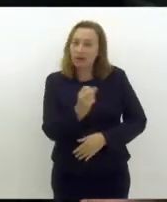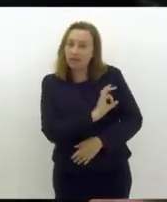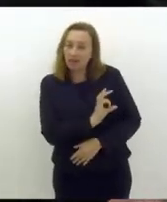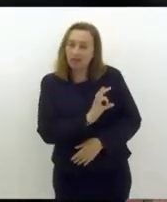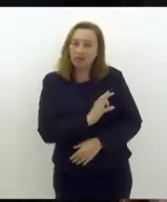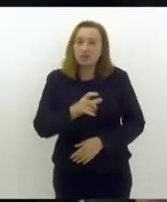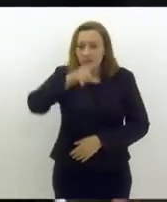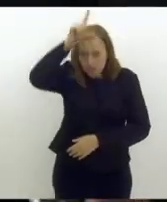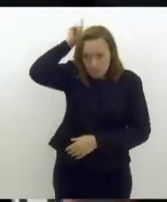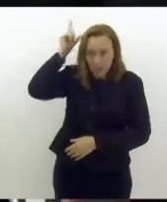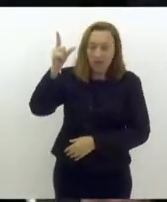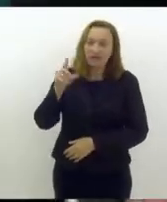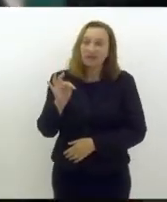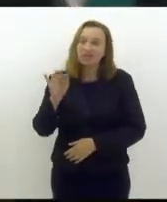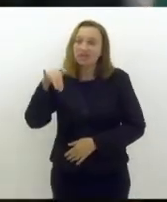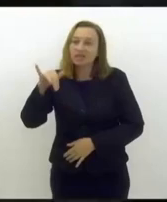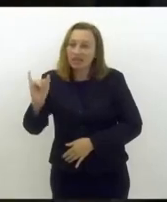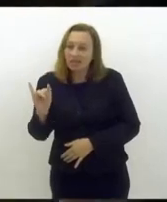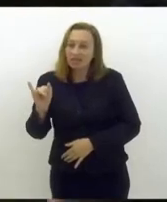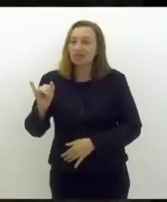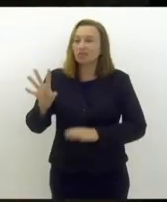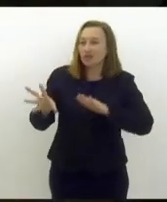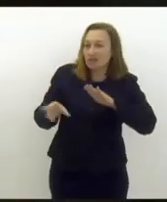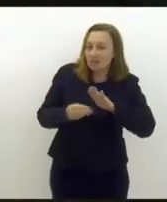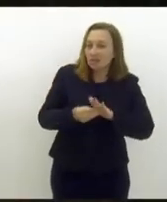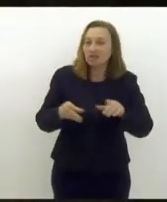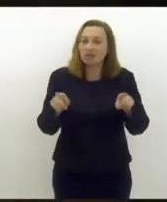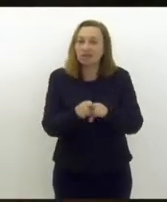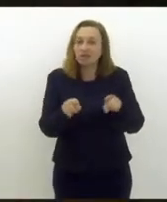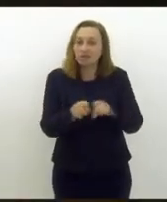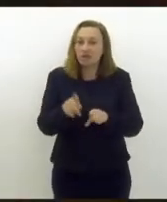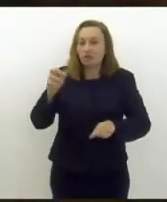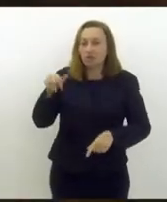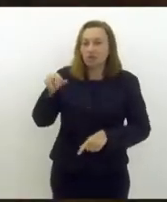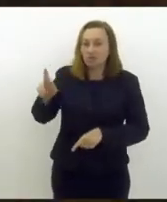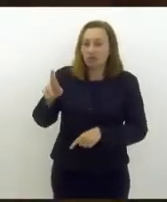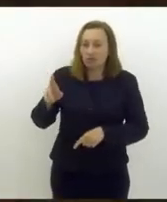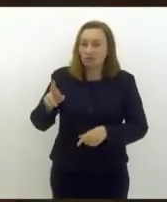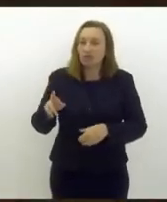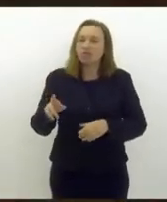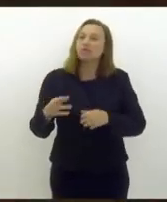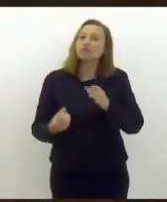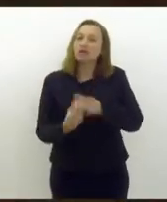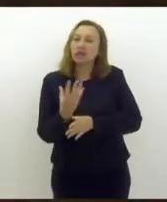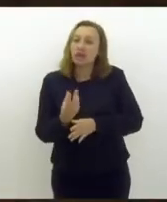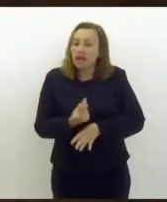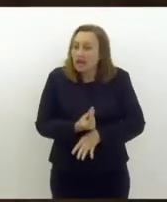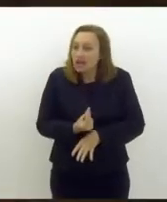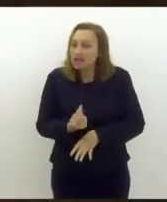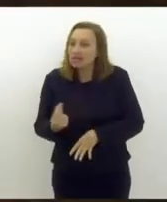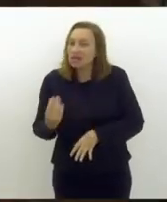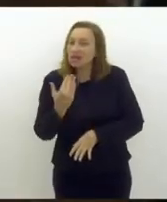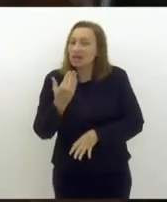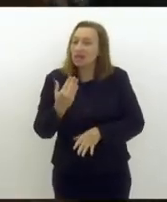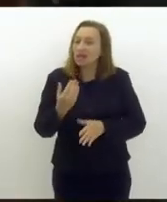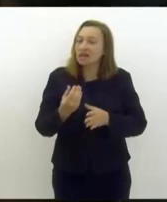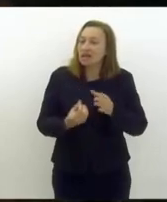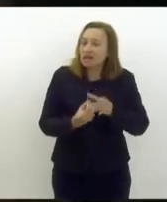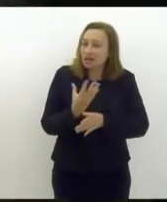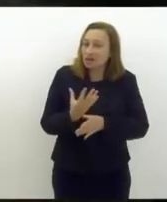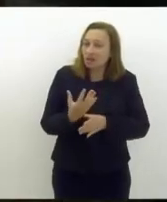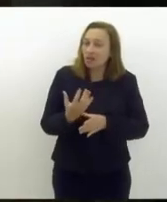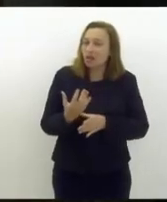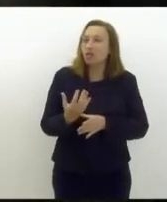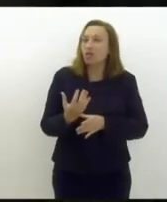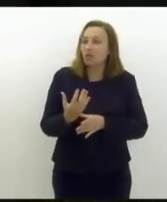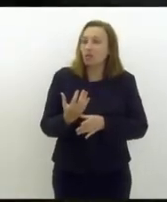Paulo e Tandy sobre as emendas e colocar também roser ver como coautor que ele saiu abdicou de um projeto que